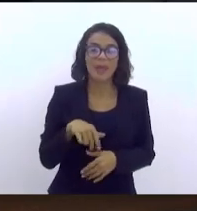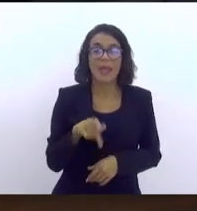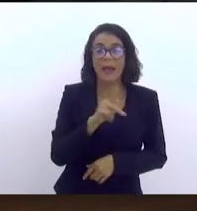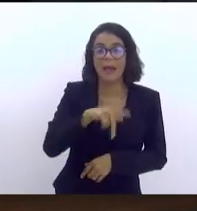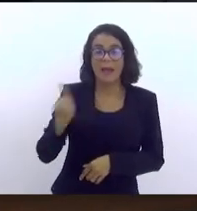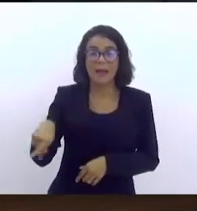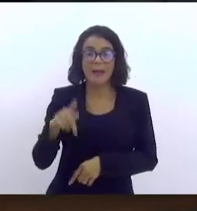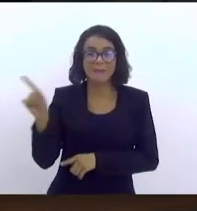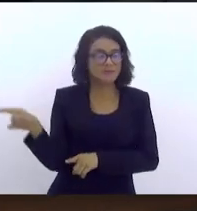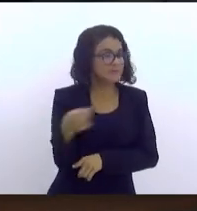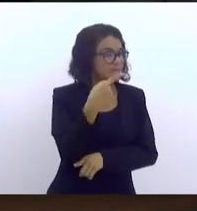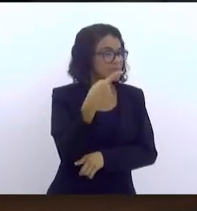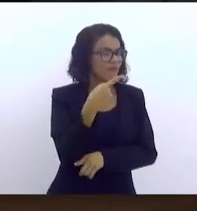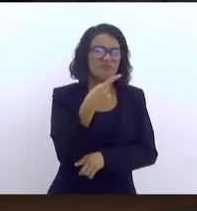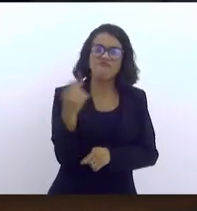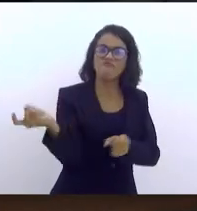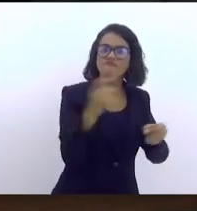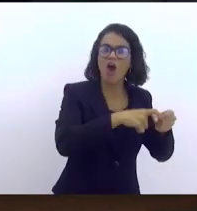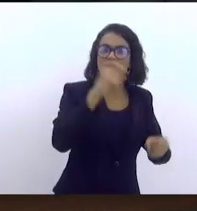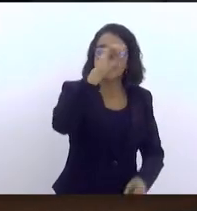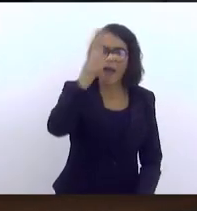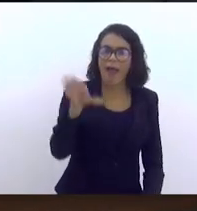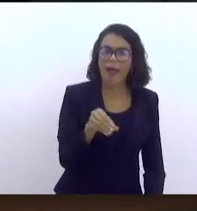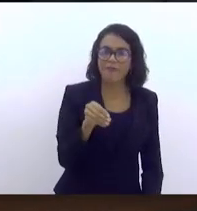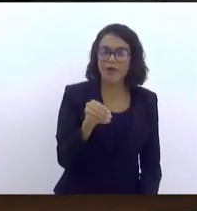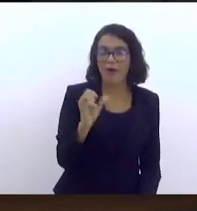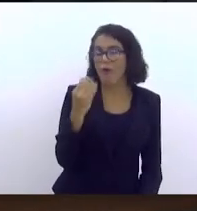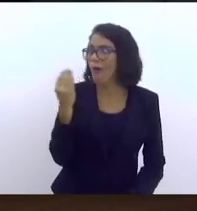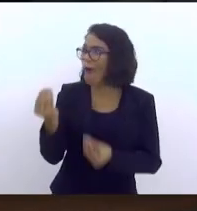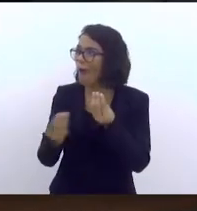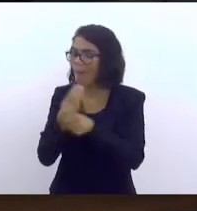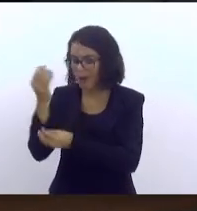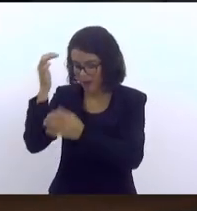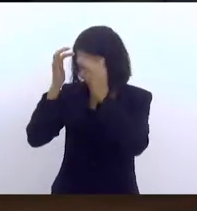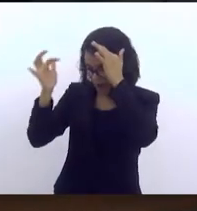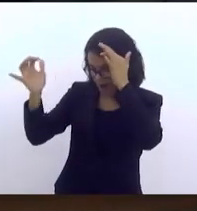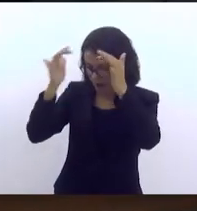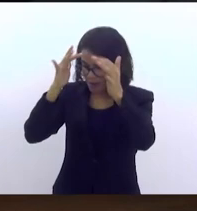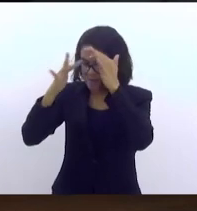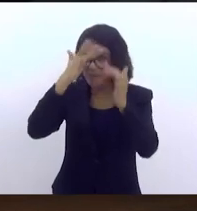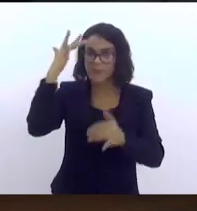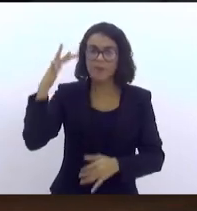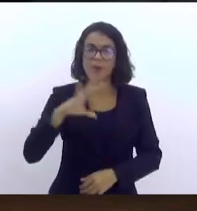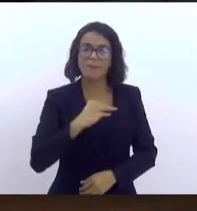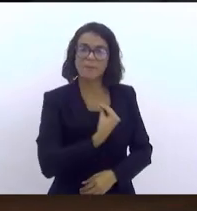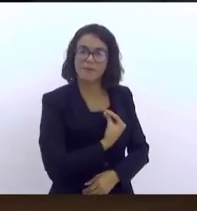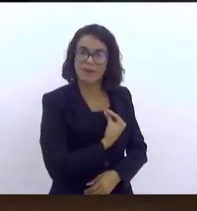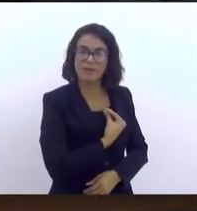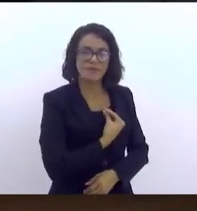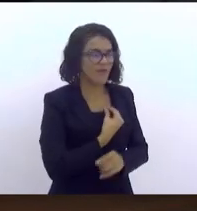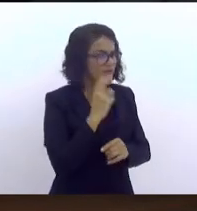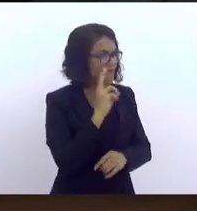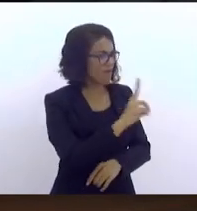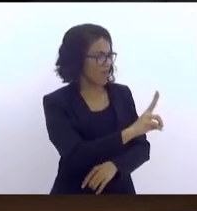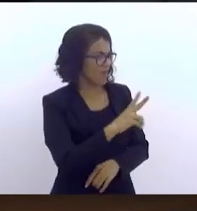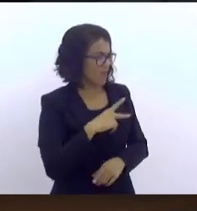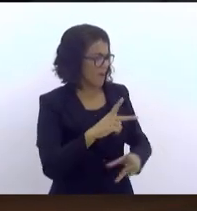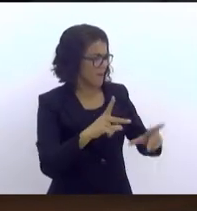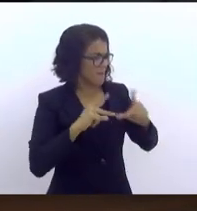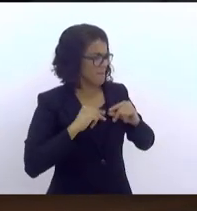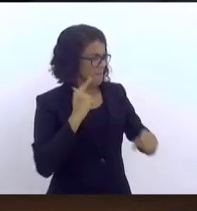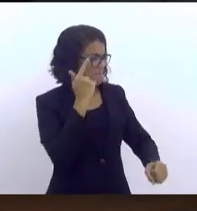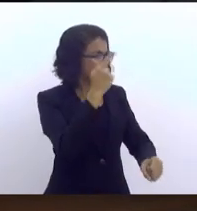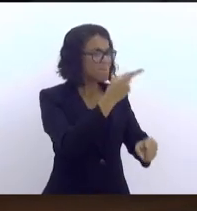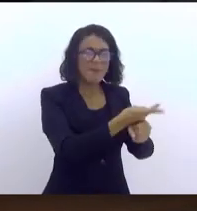a professora mandou ele voltar para a África imagina quando ficou a cabeça do meu amigo trans vendo que outro aluno foi premiada ganhou